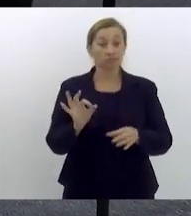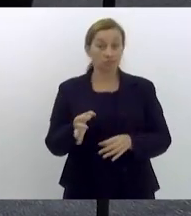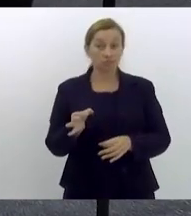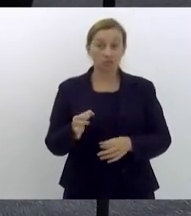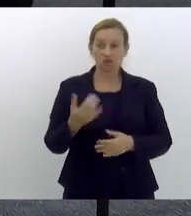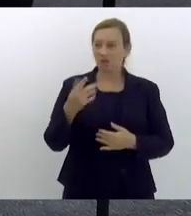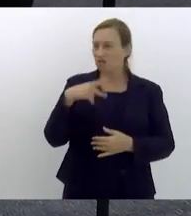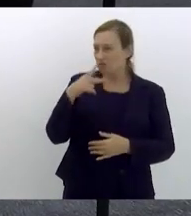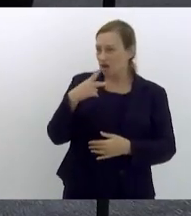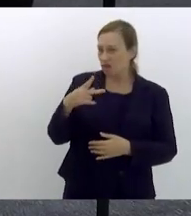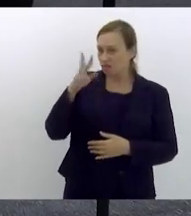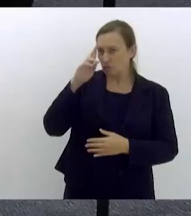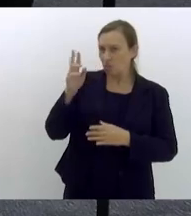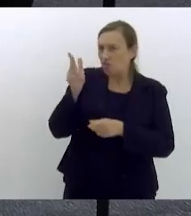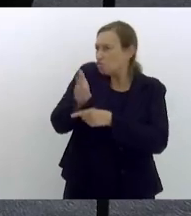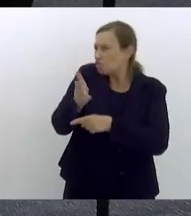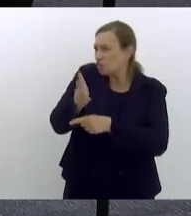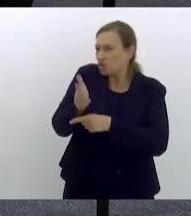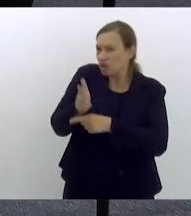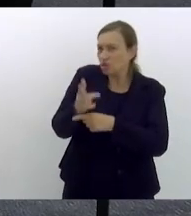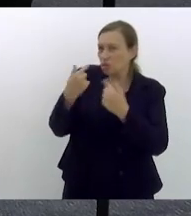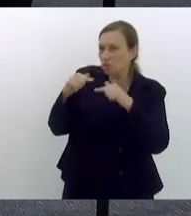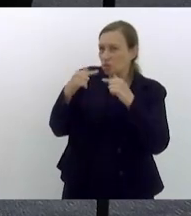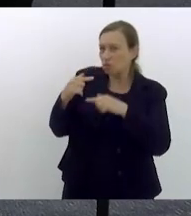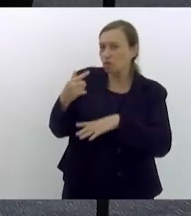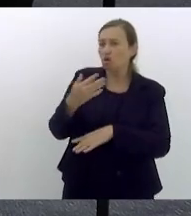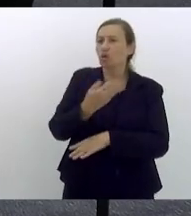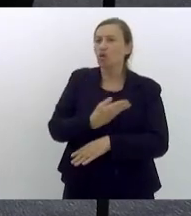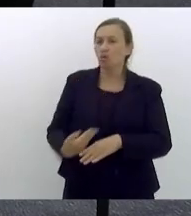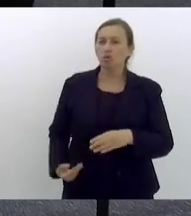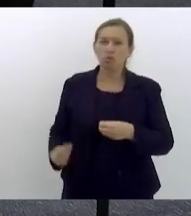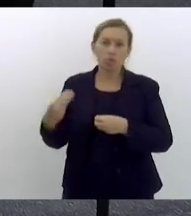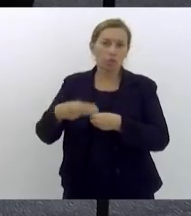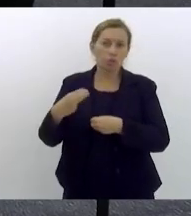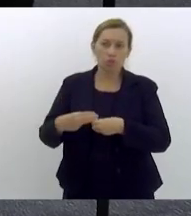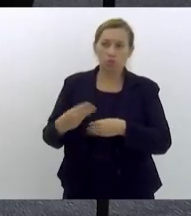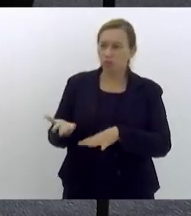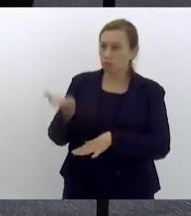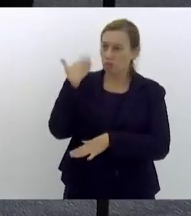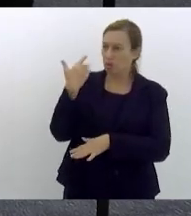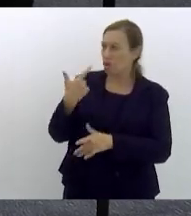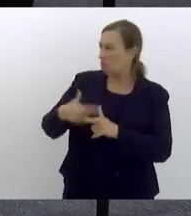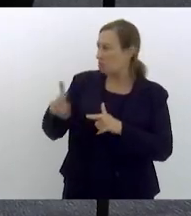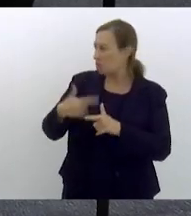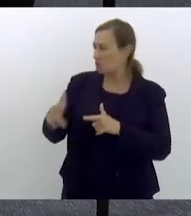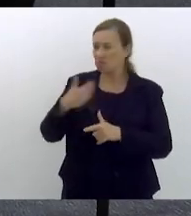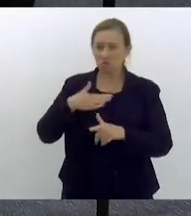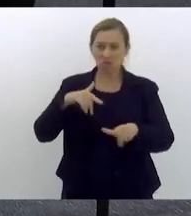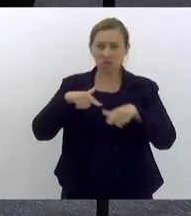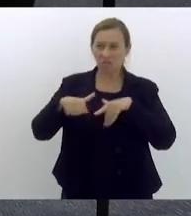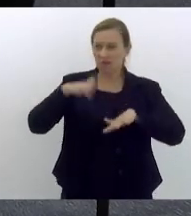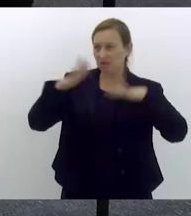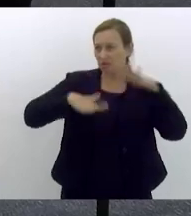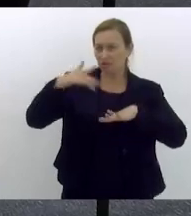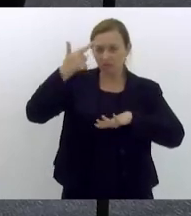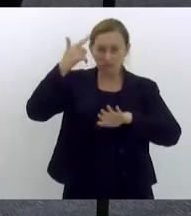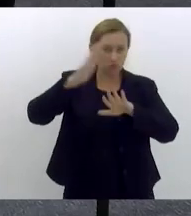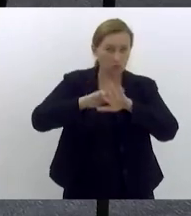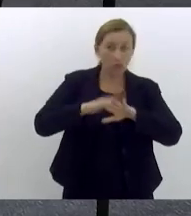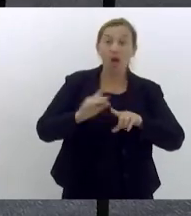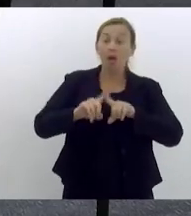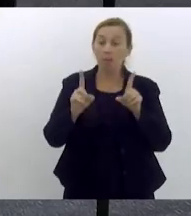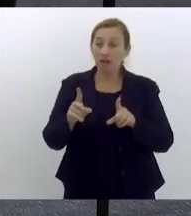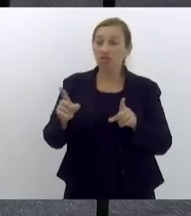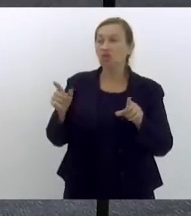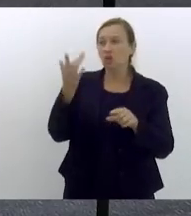mando para vossa excelência vídeos criticando inclusive o governo municipal na época eu não tenho problema de fazer o meu trabalho independente do meu campo ideológico e acho que